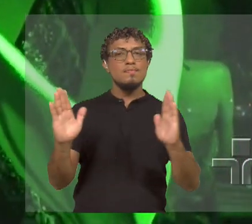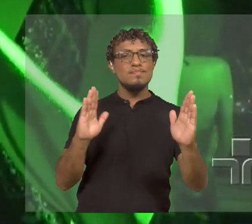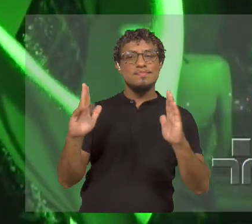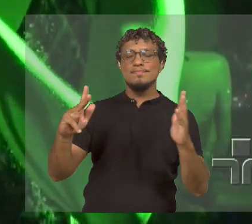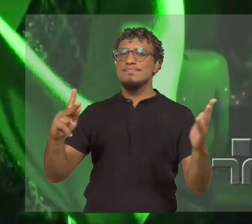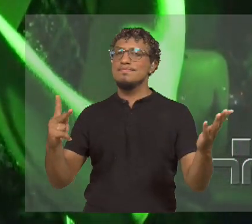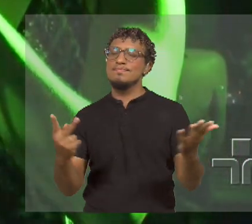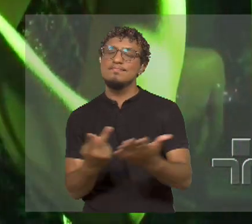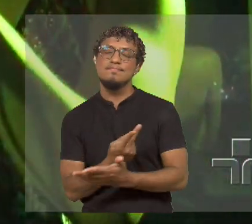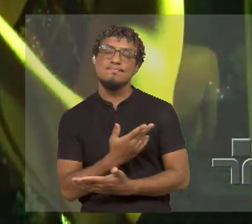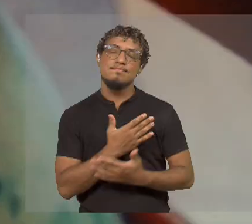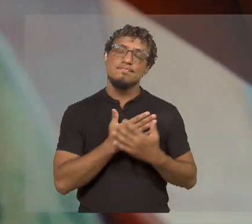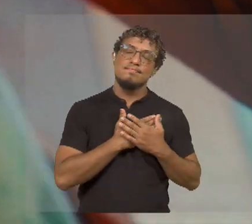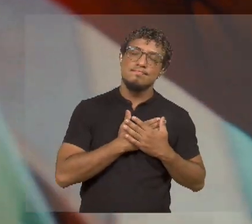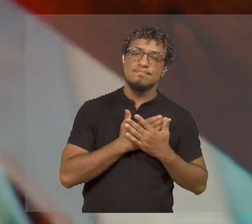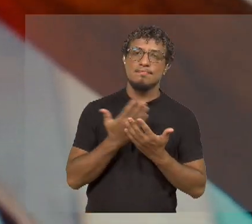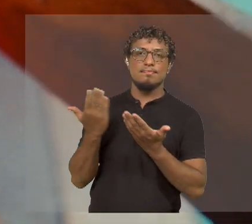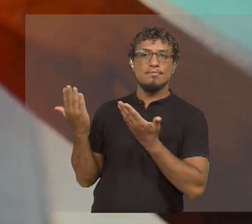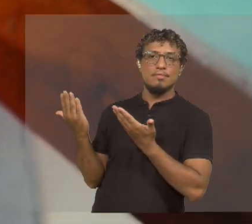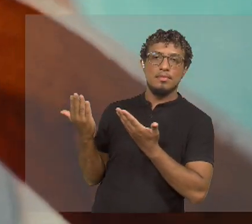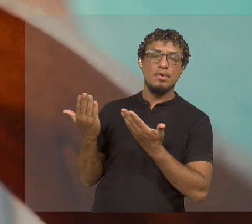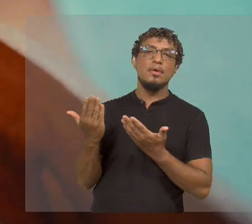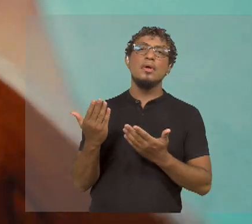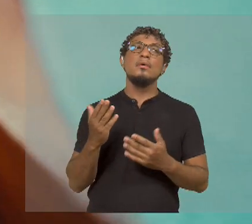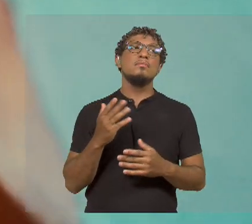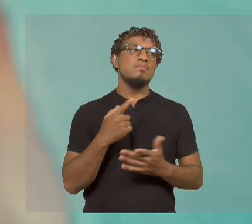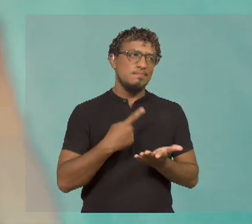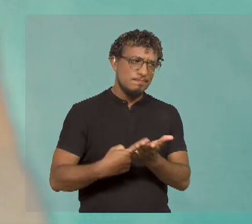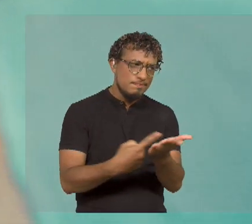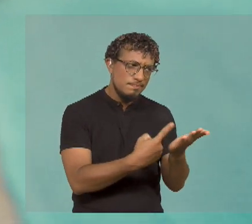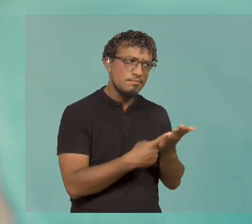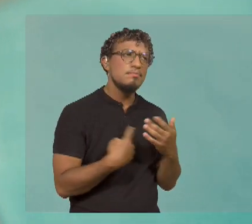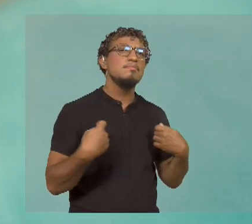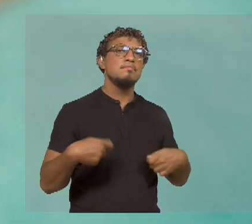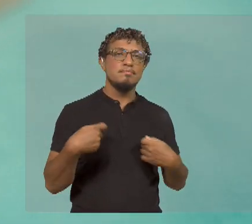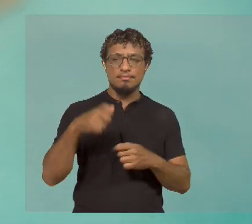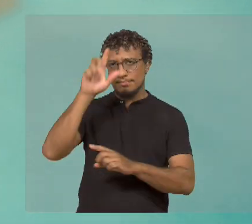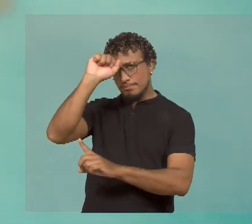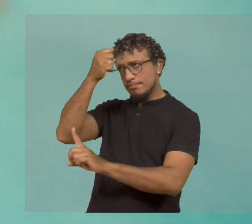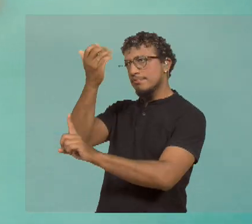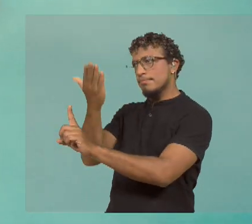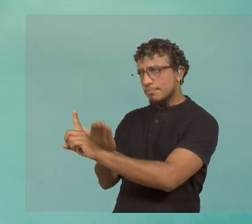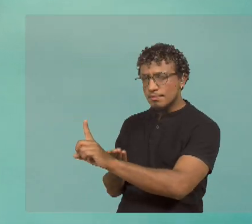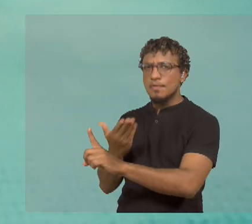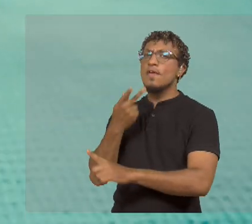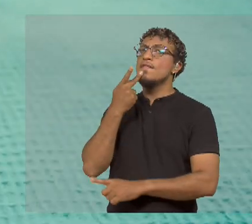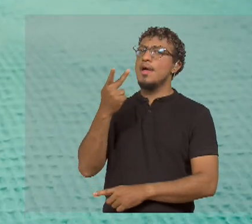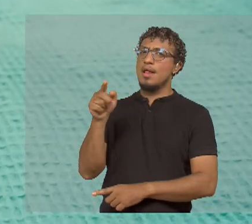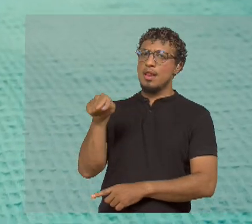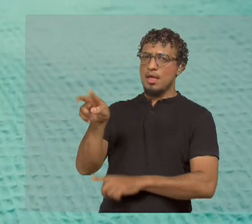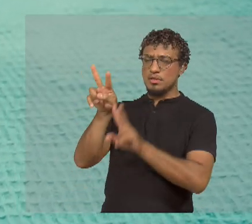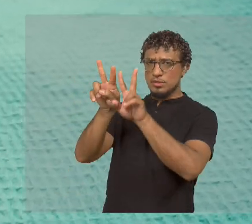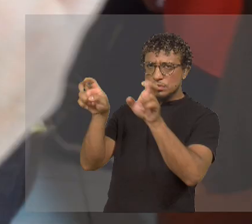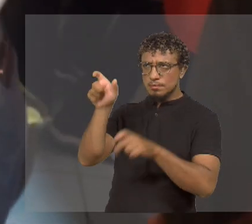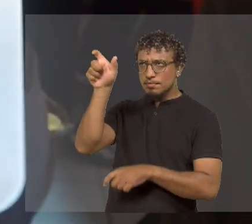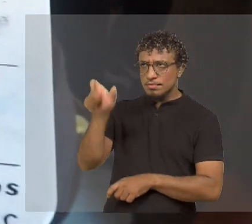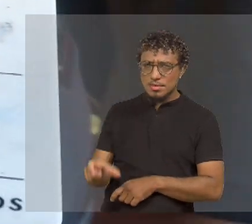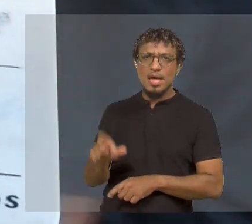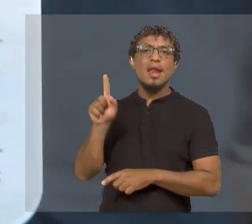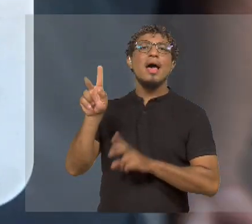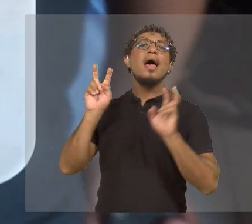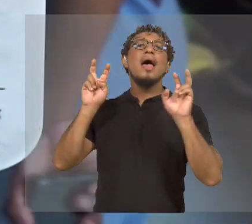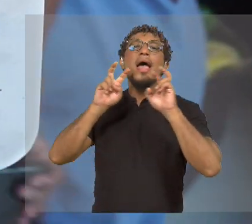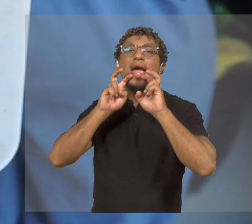que aconteceu o que aconteceu com ela, e aí a galera, cara, a gente tem que de alguma forma homenagear, falar dela, entendeu? Que é um grito importante.